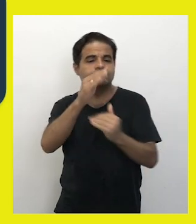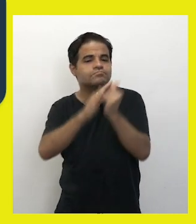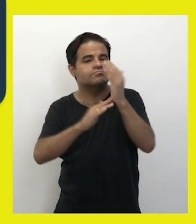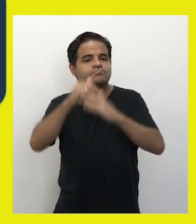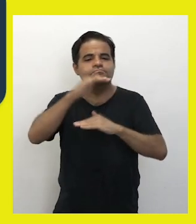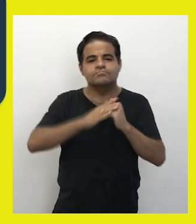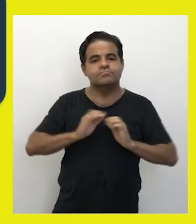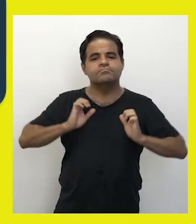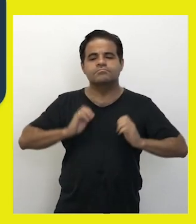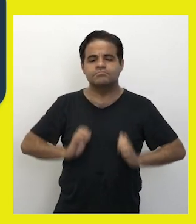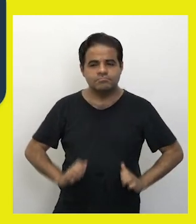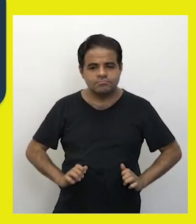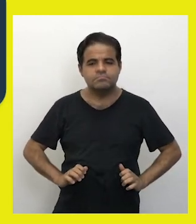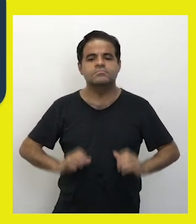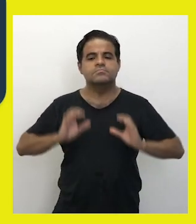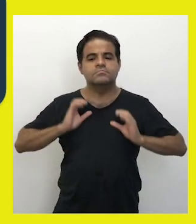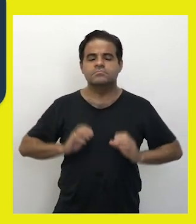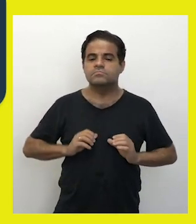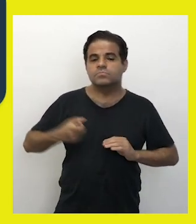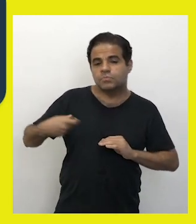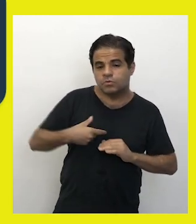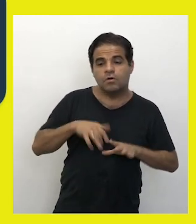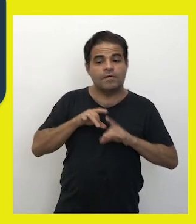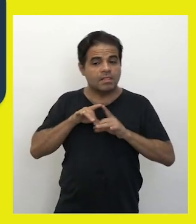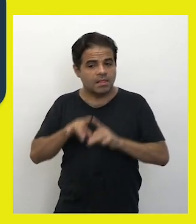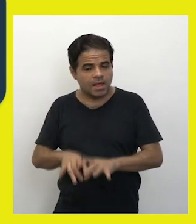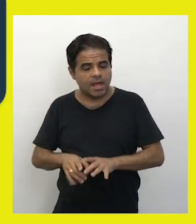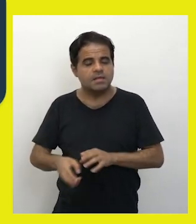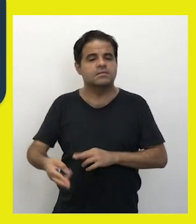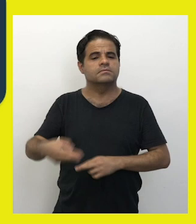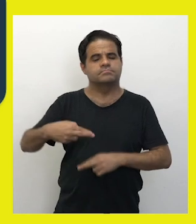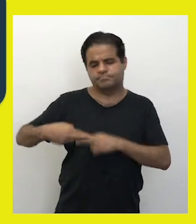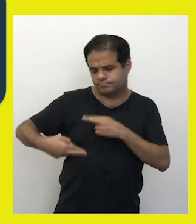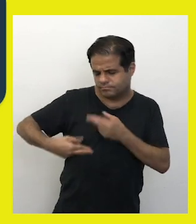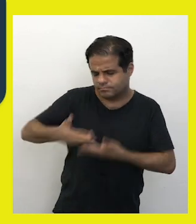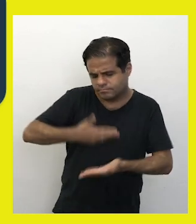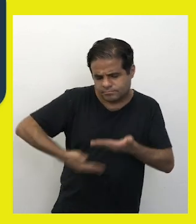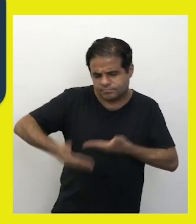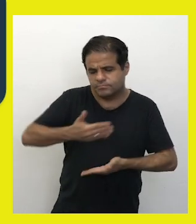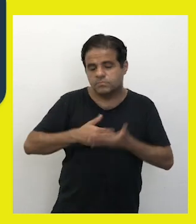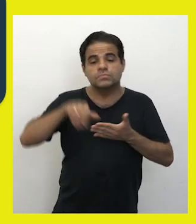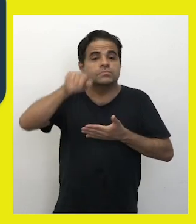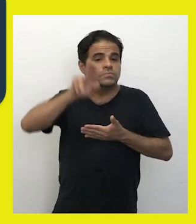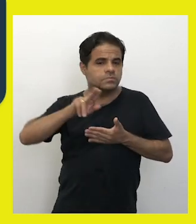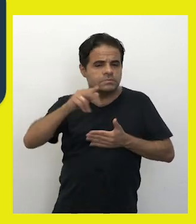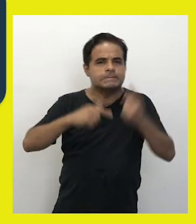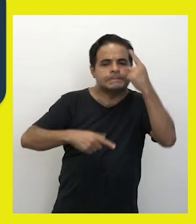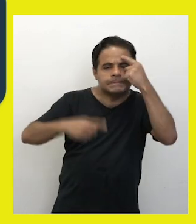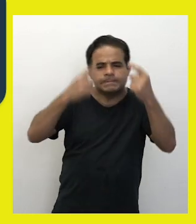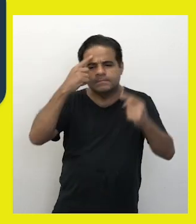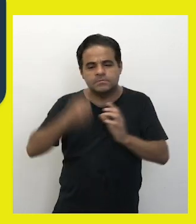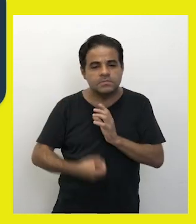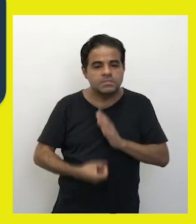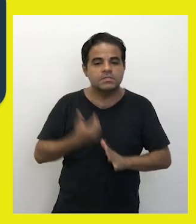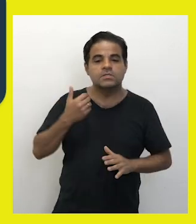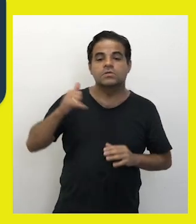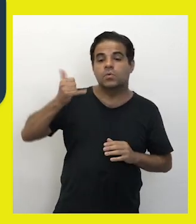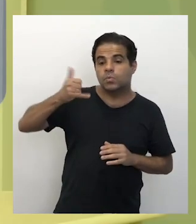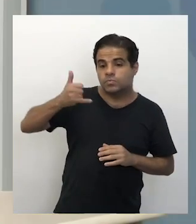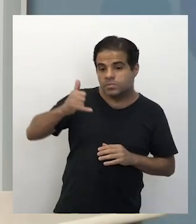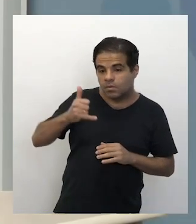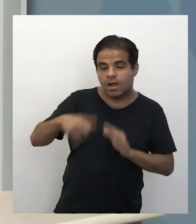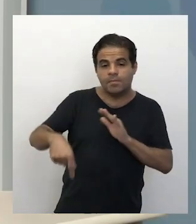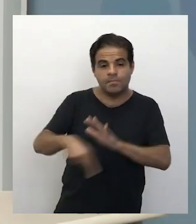esses comportamentos por meio de uma nova técnica de reciclagem, usando o papel e criando um porta-celular de